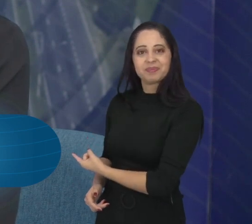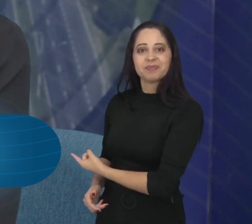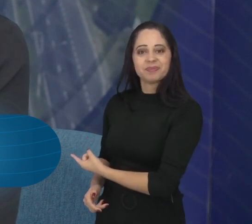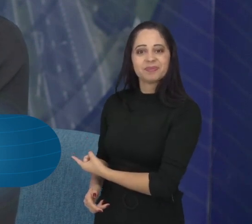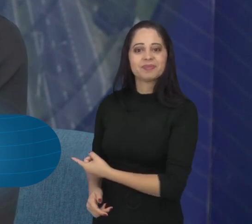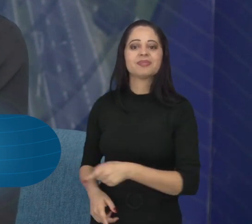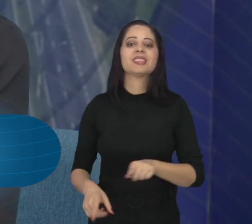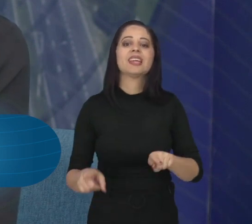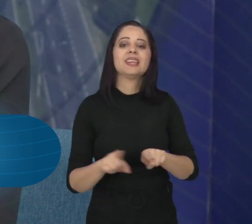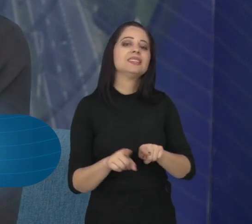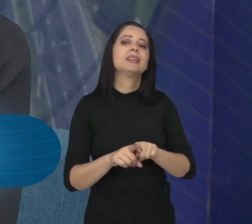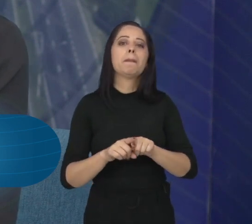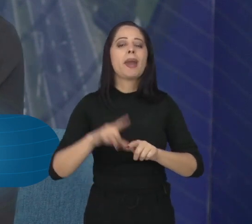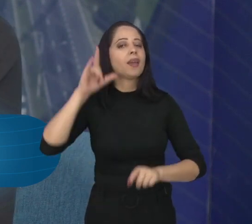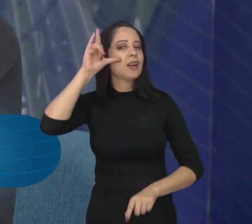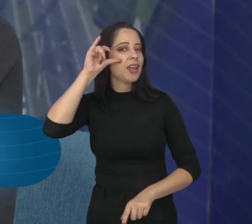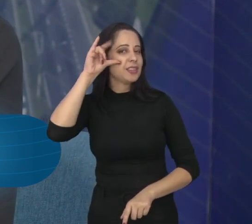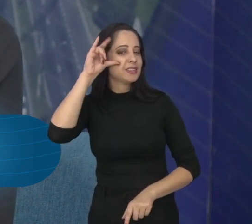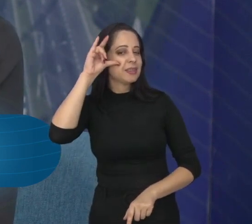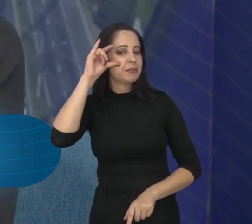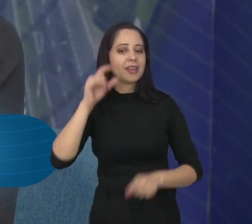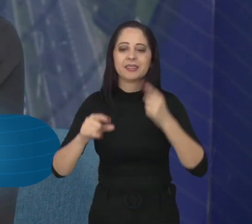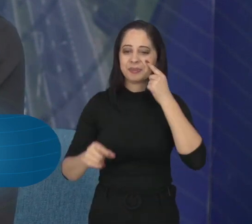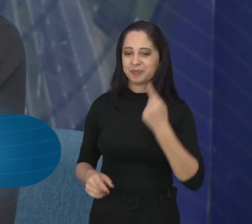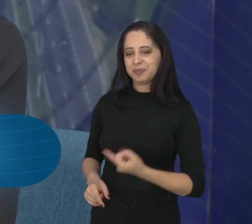youtube.com/câmarasjc e também no nosso Instagram, que é o